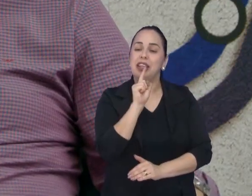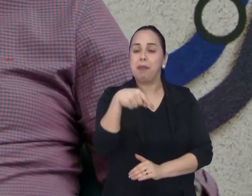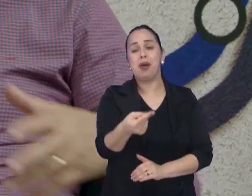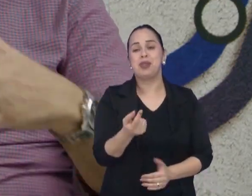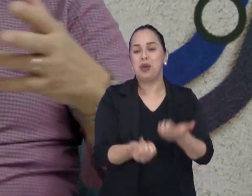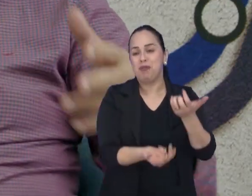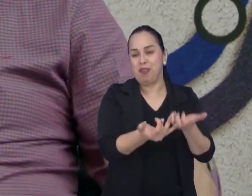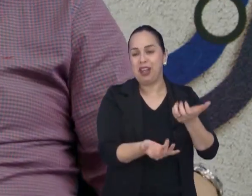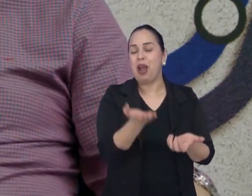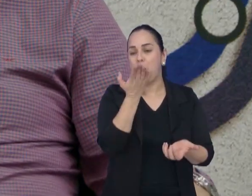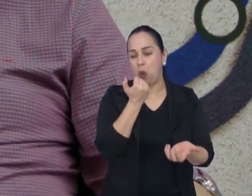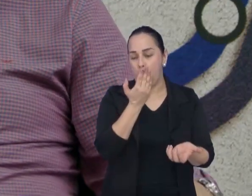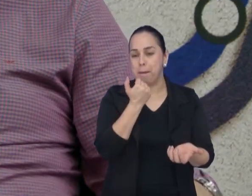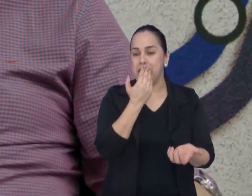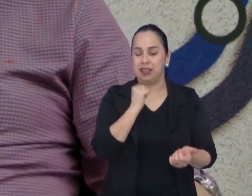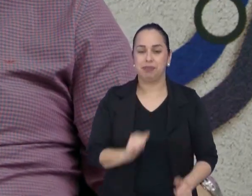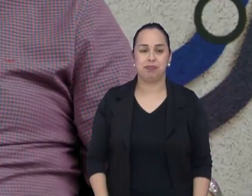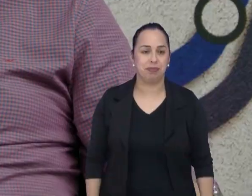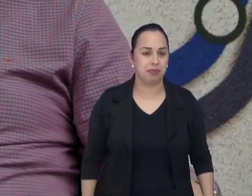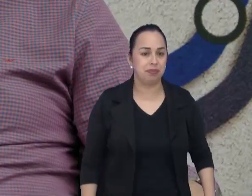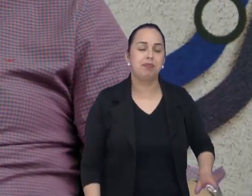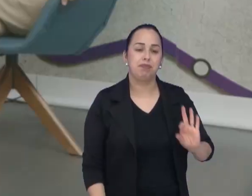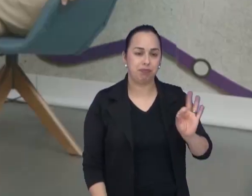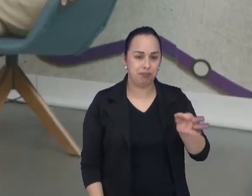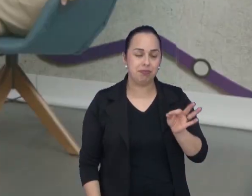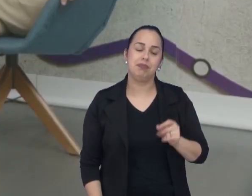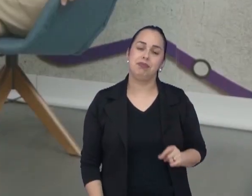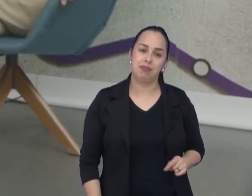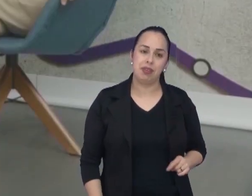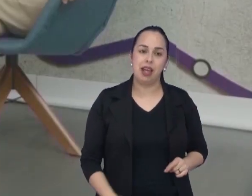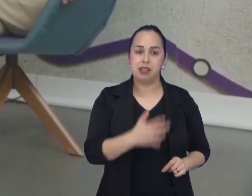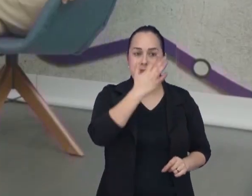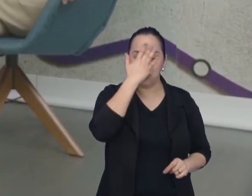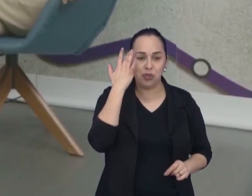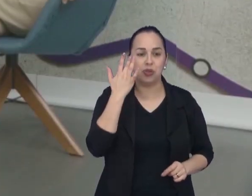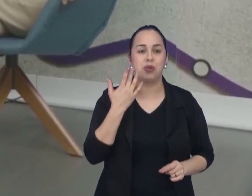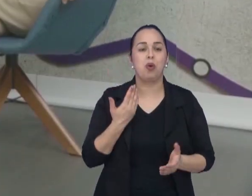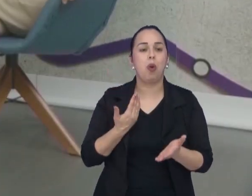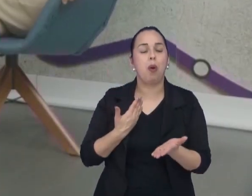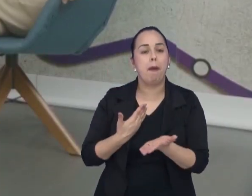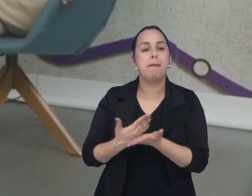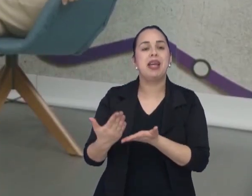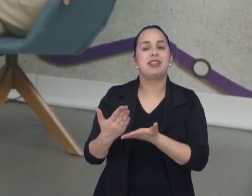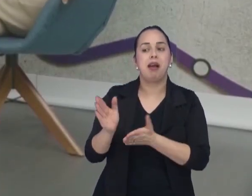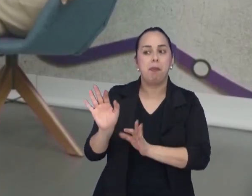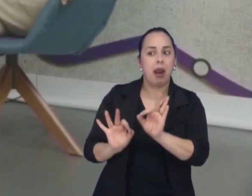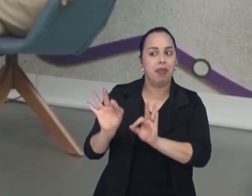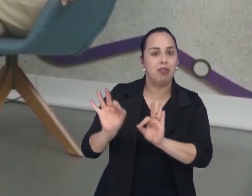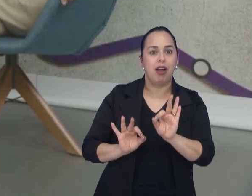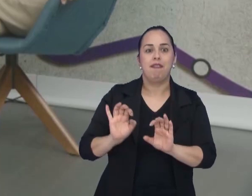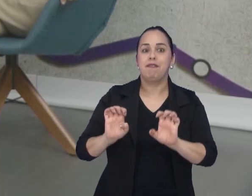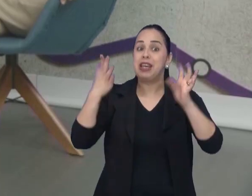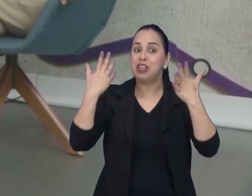poder ter essa iguaria na sua mesa, né? Exato. As pessoas já começam a investir em festas de aniversário, né,